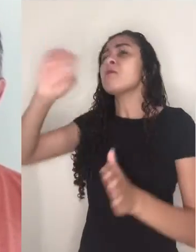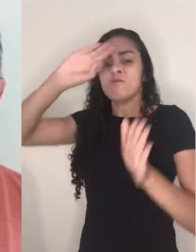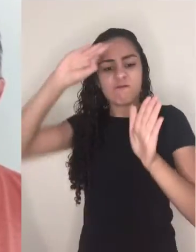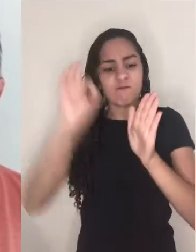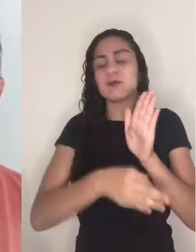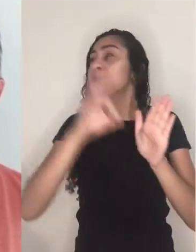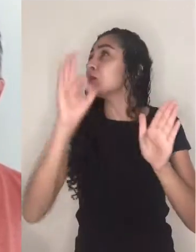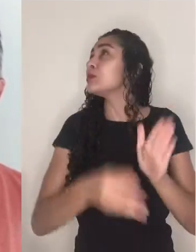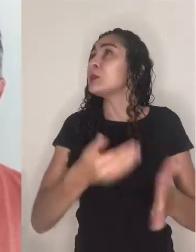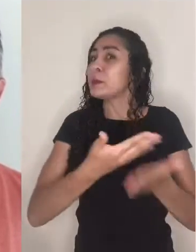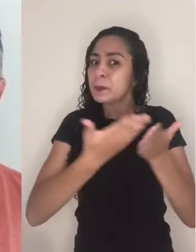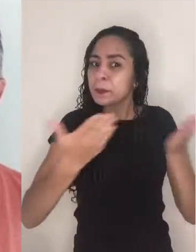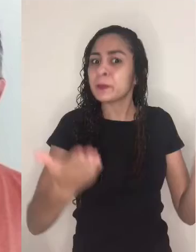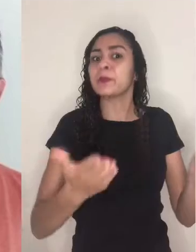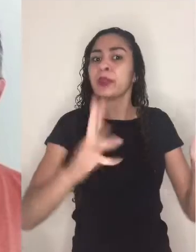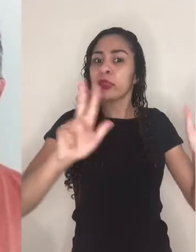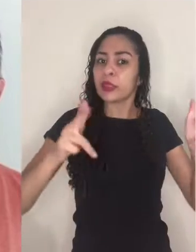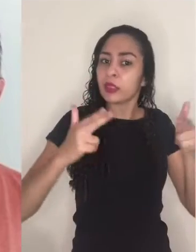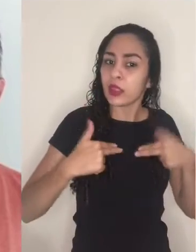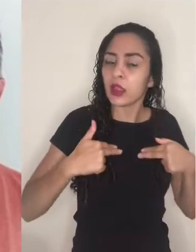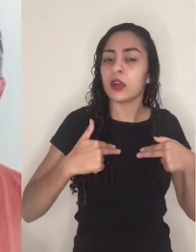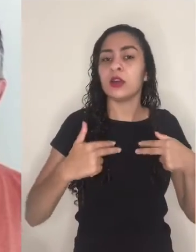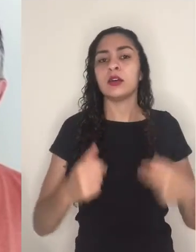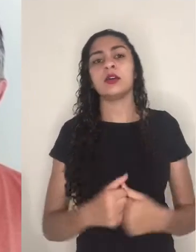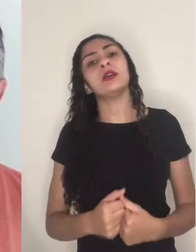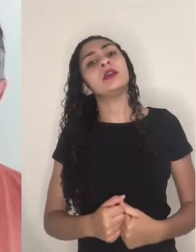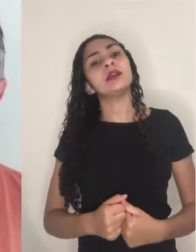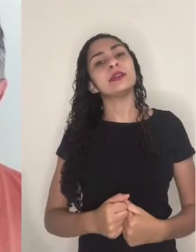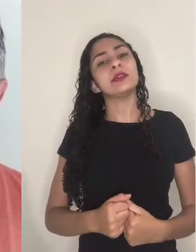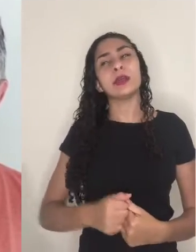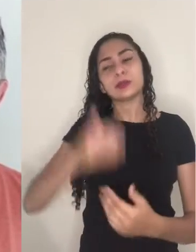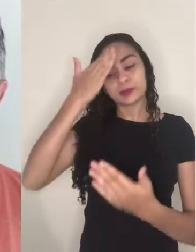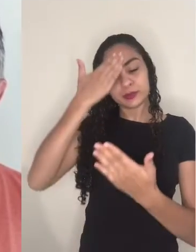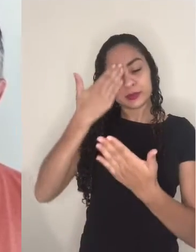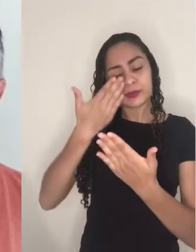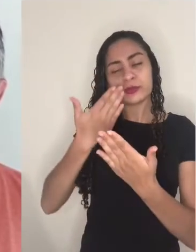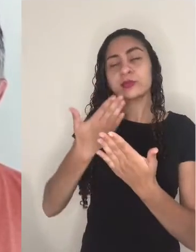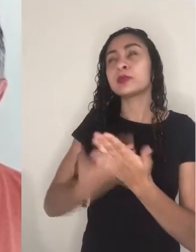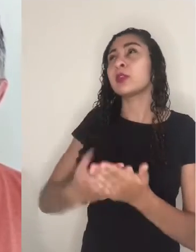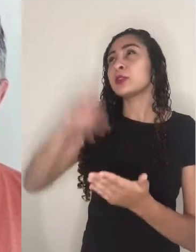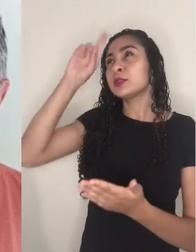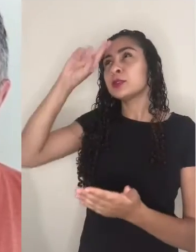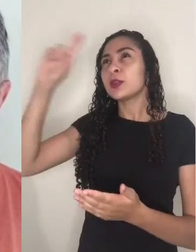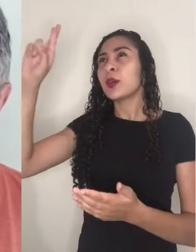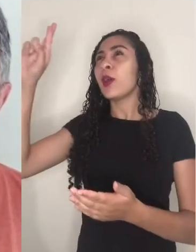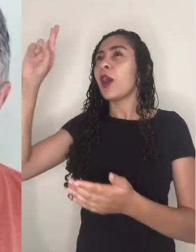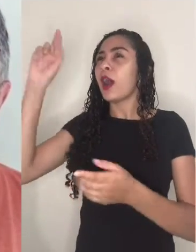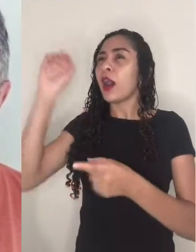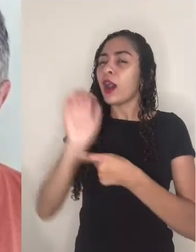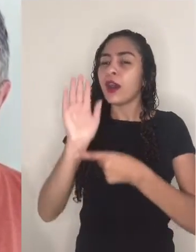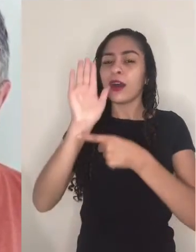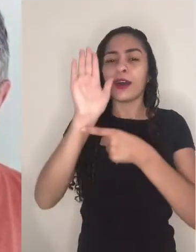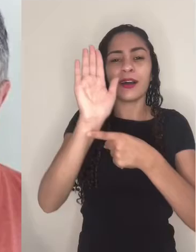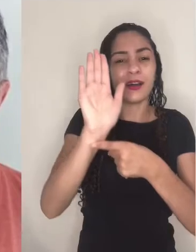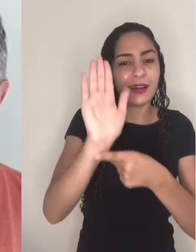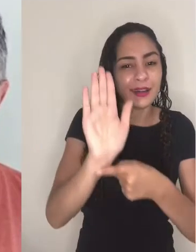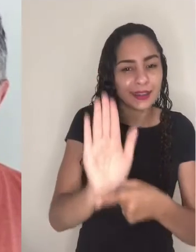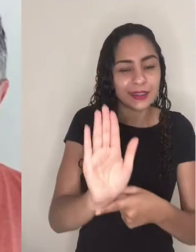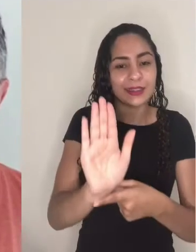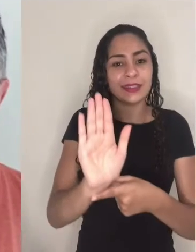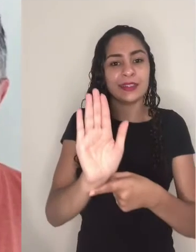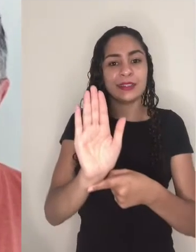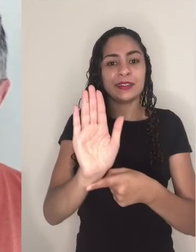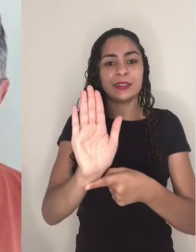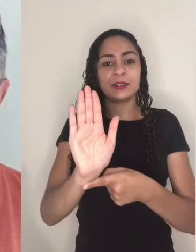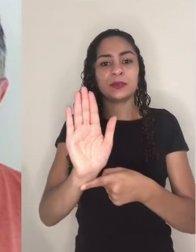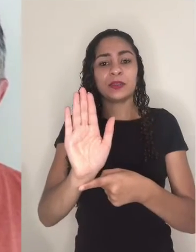mereciam. Além do mais, ao confiar no favor divino, o qual fora pronunciado por Samuel e pela